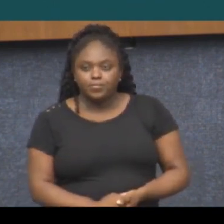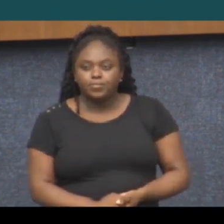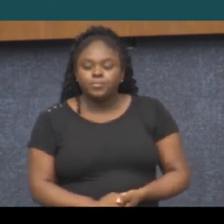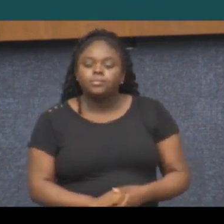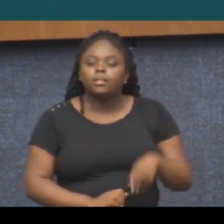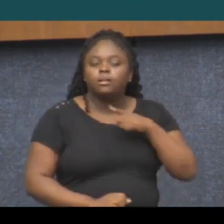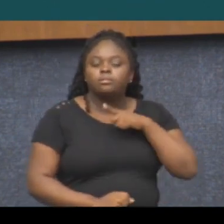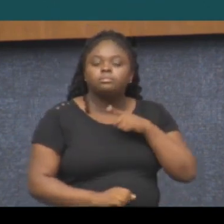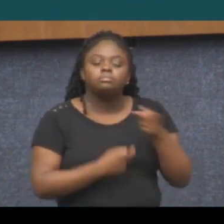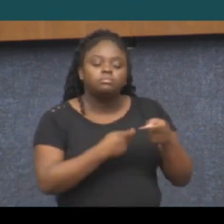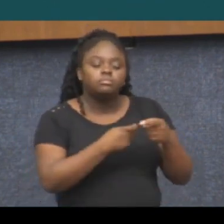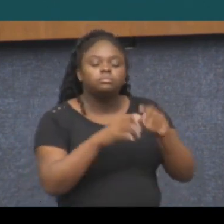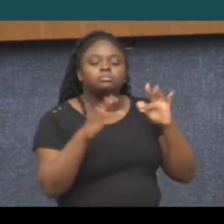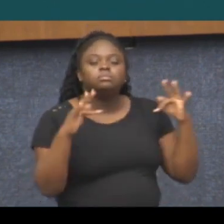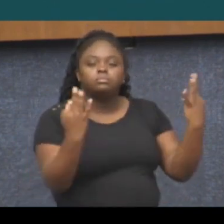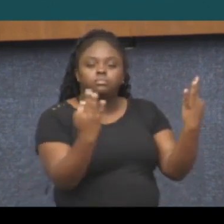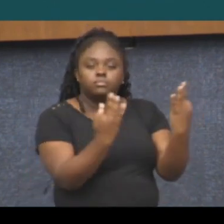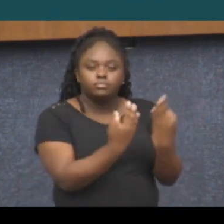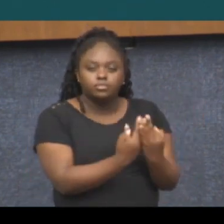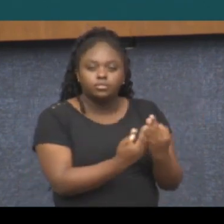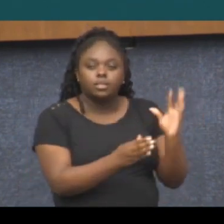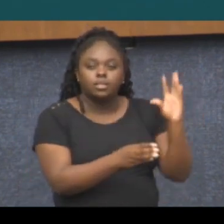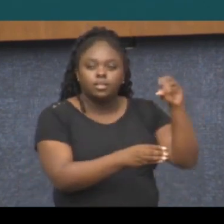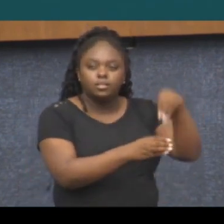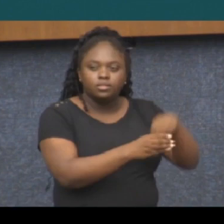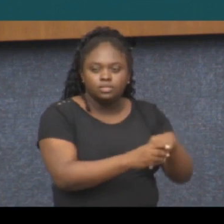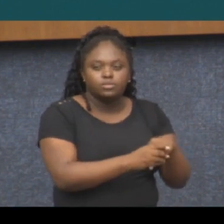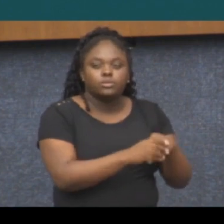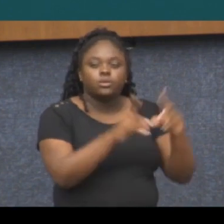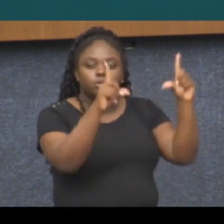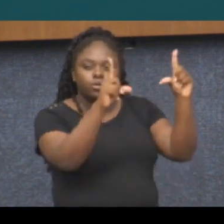Concentrar médicos de família na rede reduz XAP.